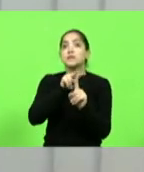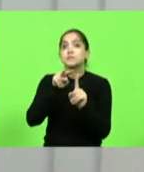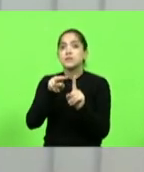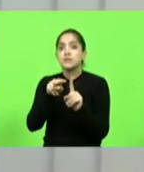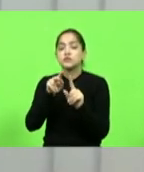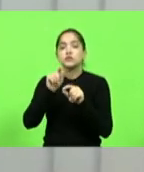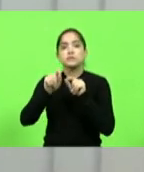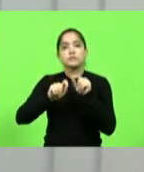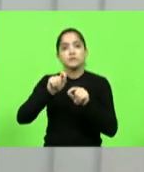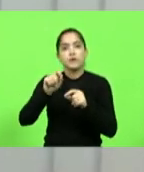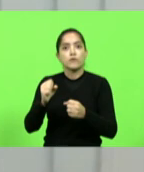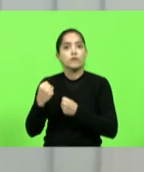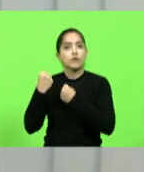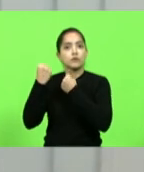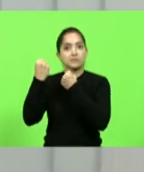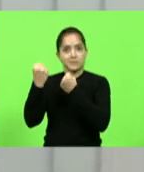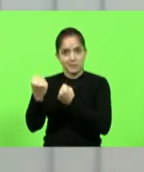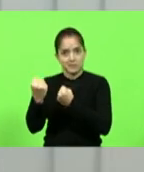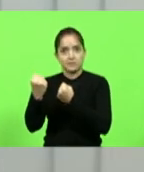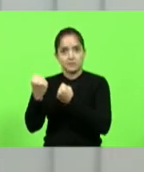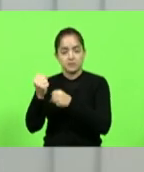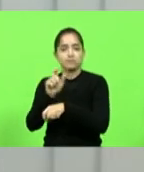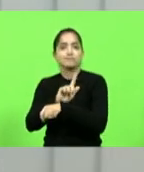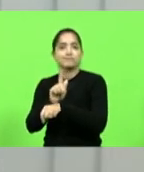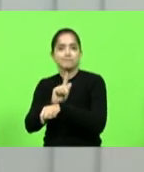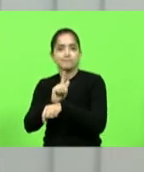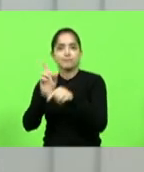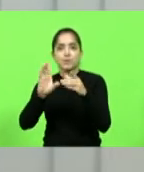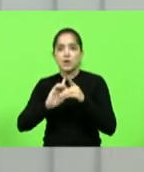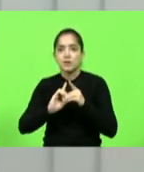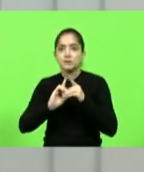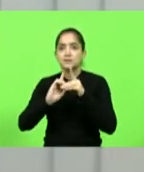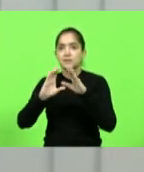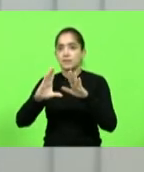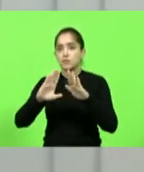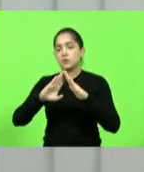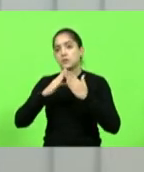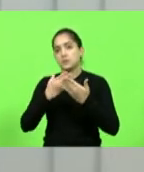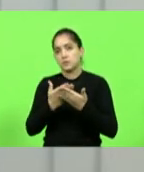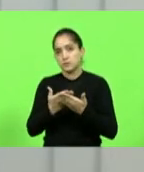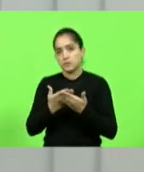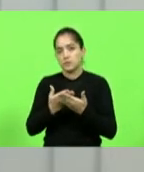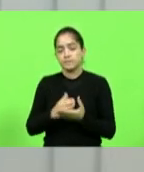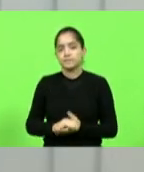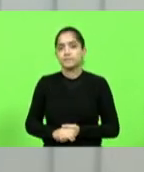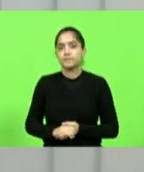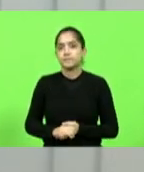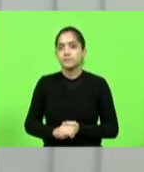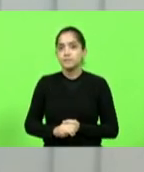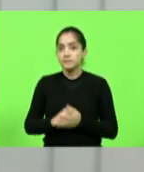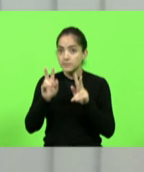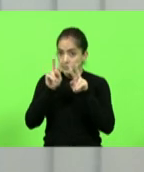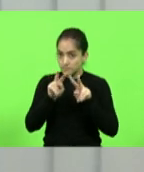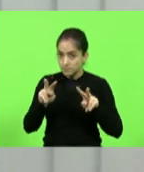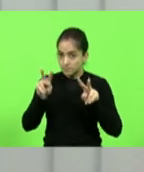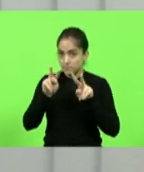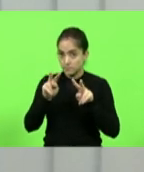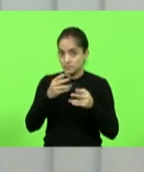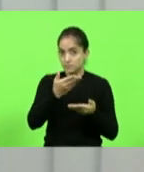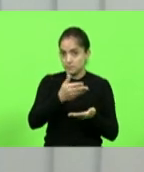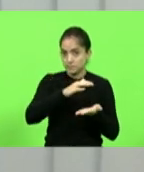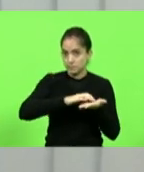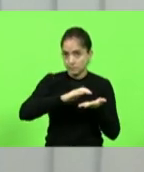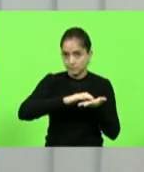de fortalecermos a gestão democrática da escola. Então, na visão da Secretaria de